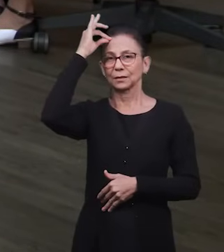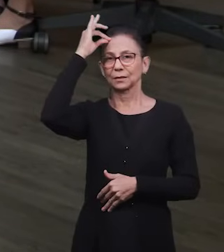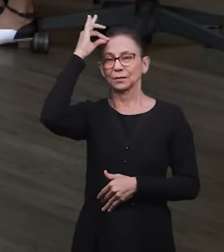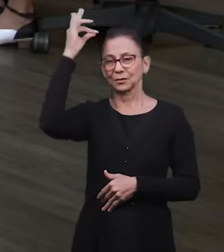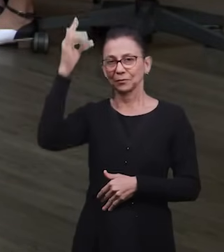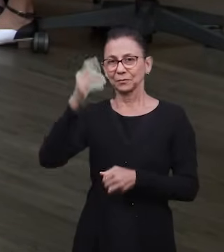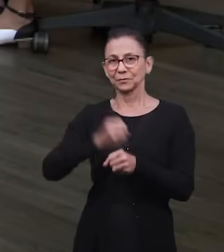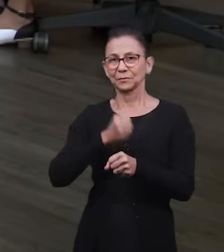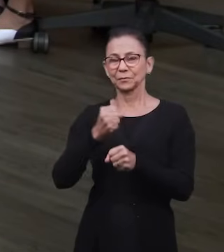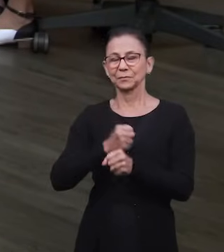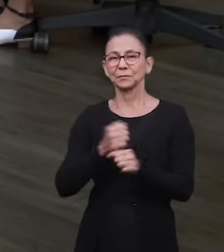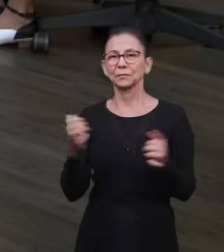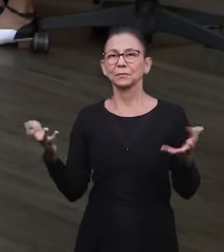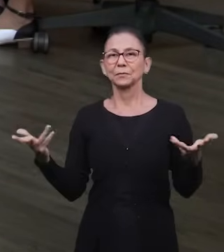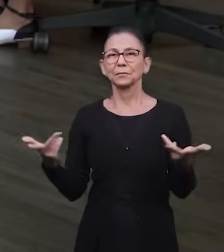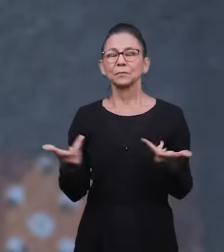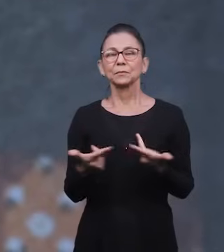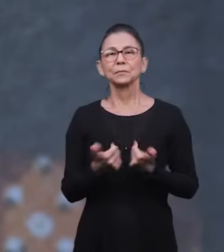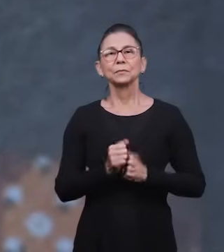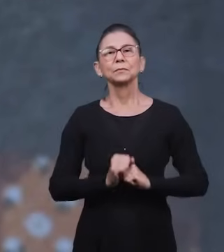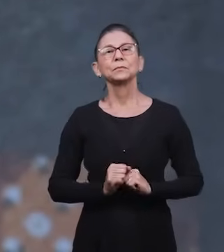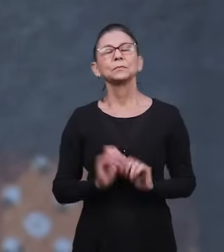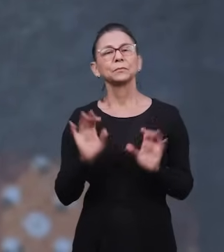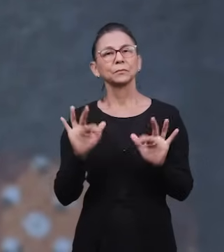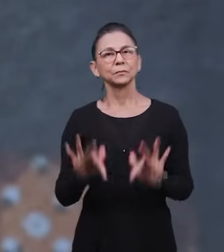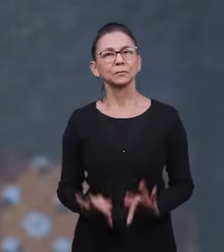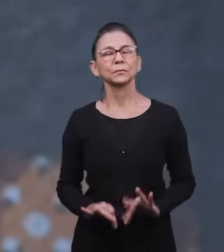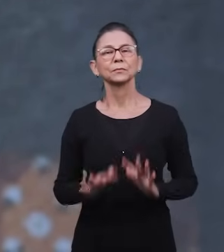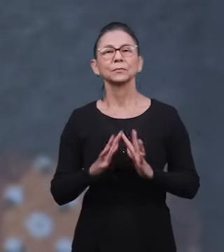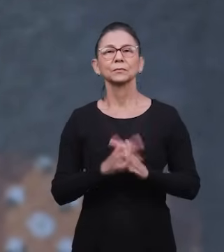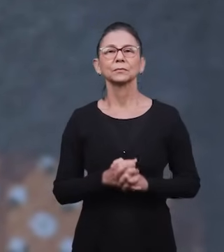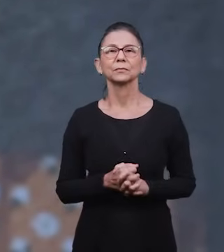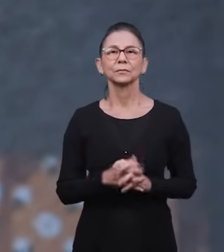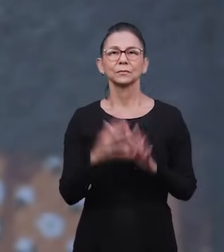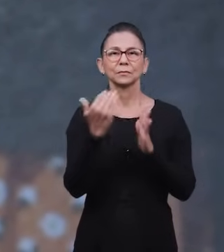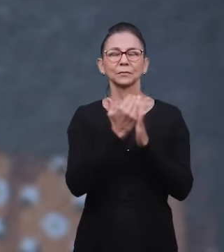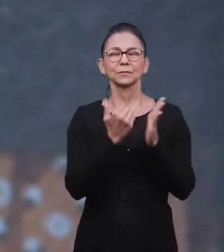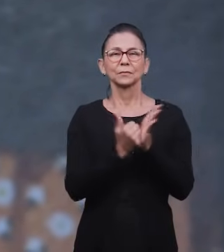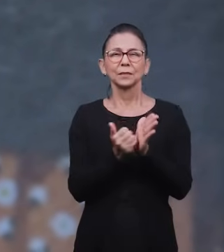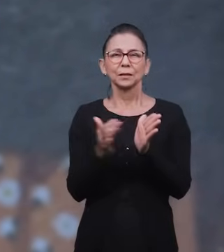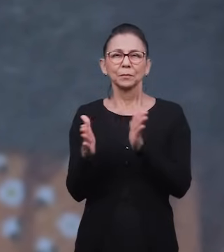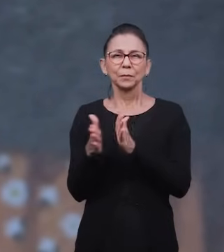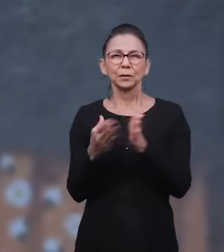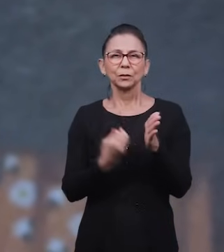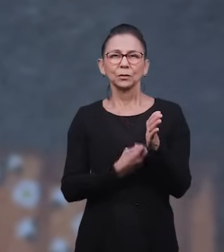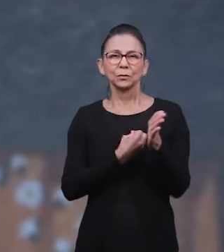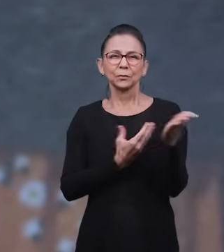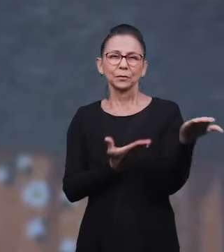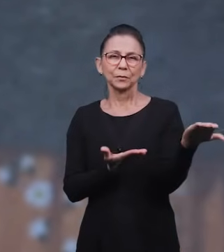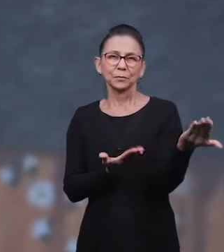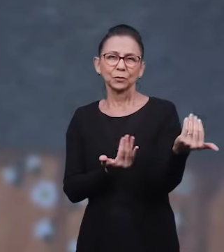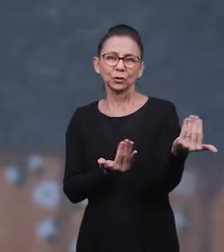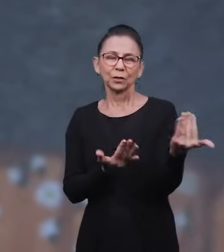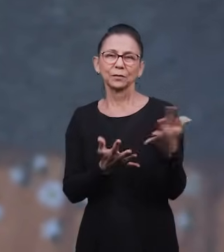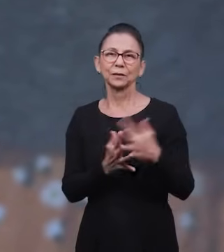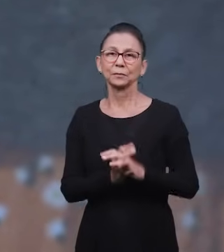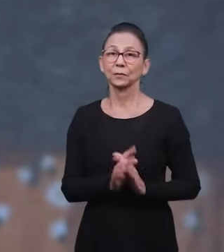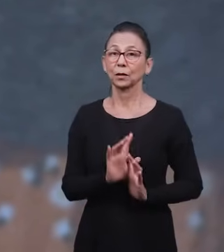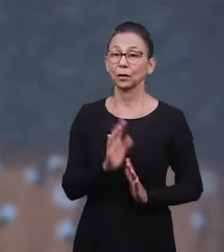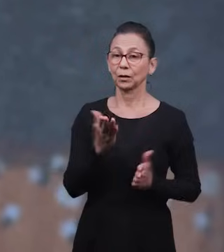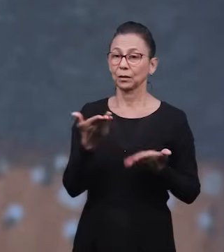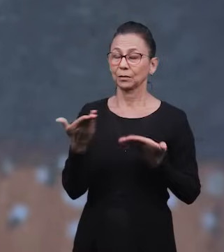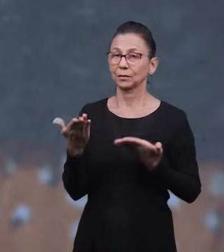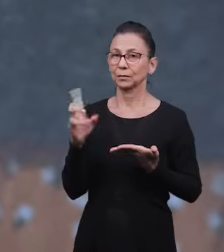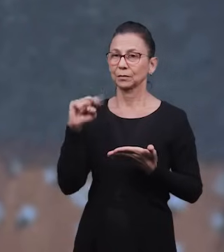Espírito Santo nessa obra maravilhosa. E assim a gente chega ao final de mais uma edição do programa Os Dias da Minha Mocidade. E